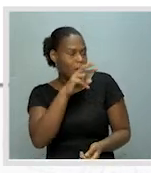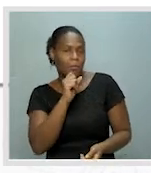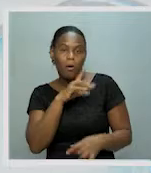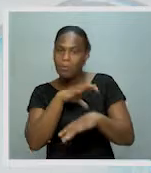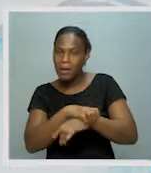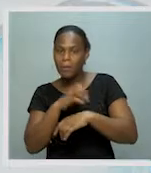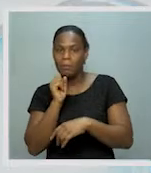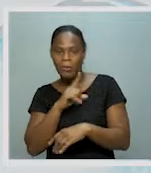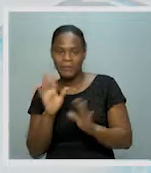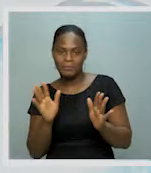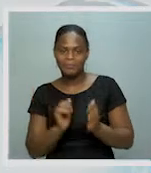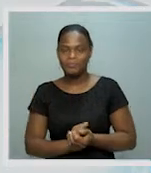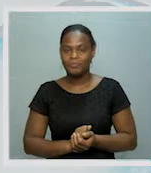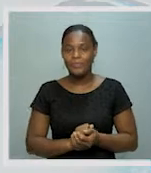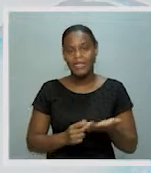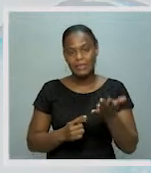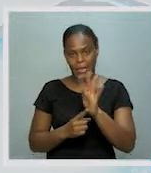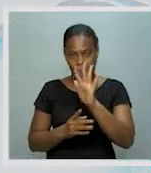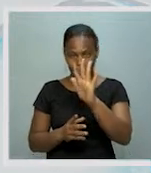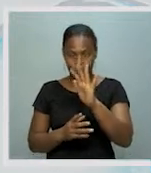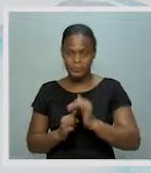sentidos. Por exemplo,